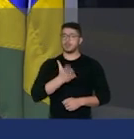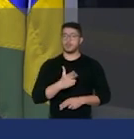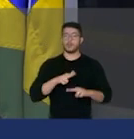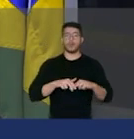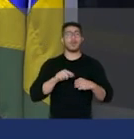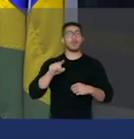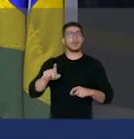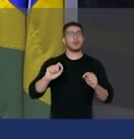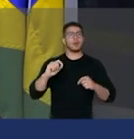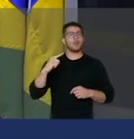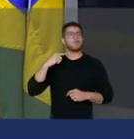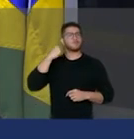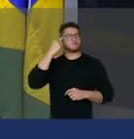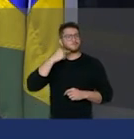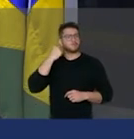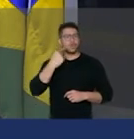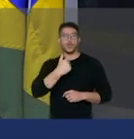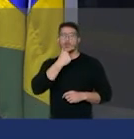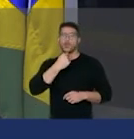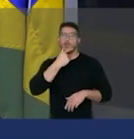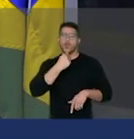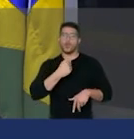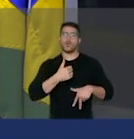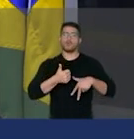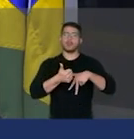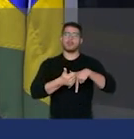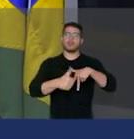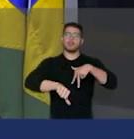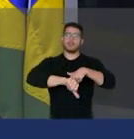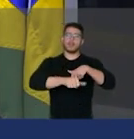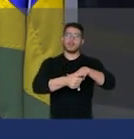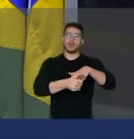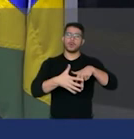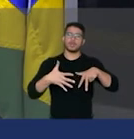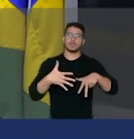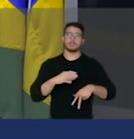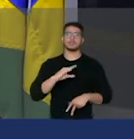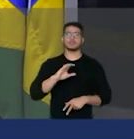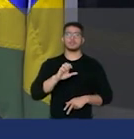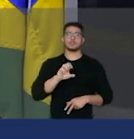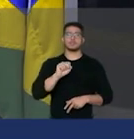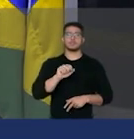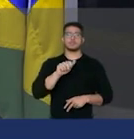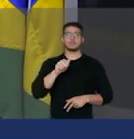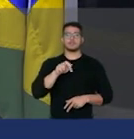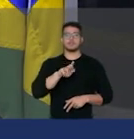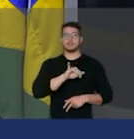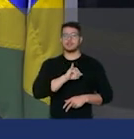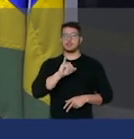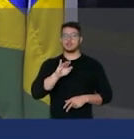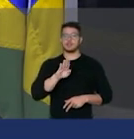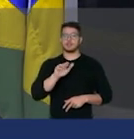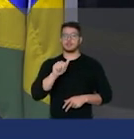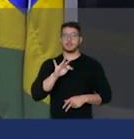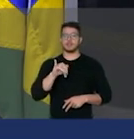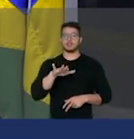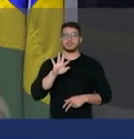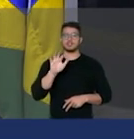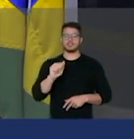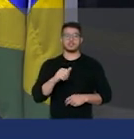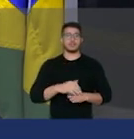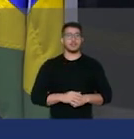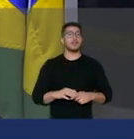Cesare battisti e que foi também uma pessoa que fez elogios enalteceu o estuprador João de Deus